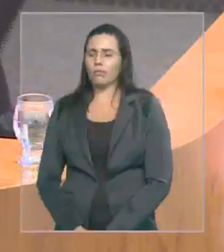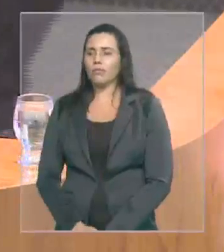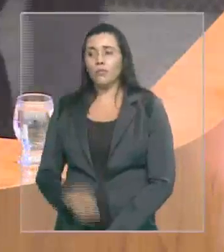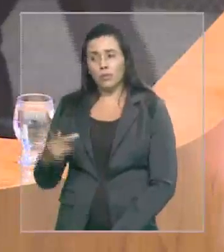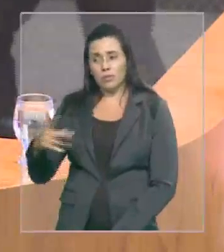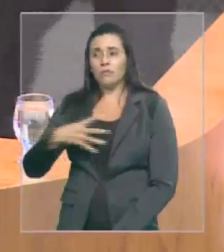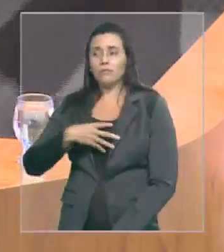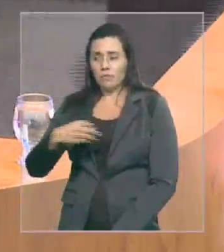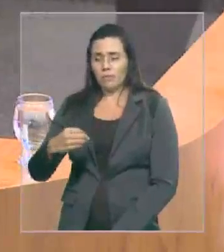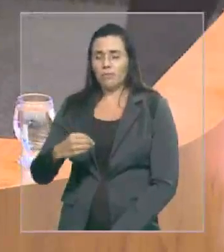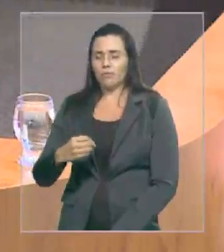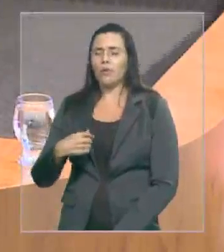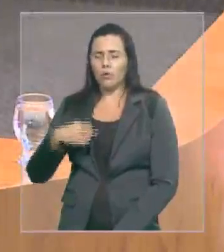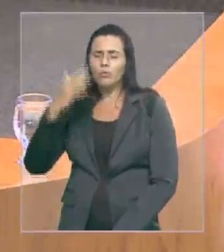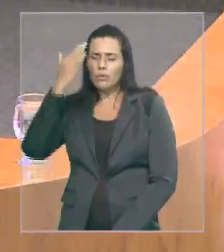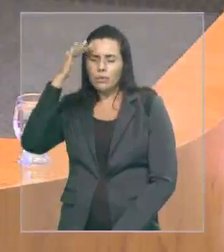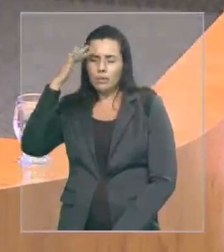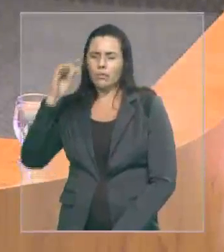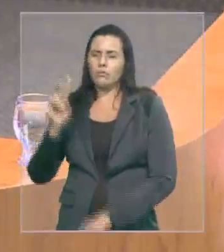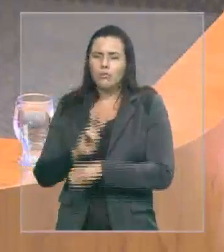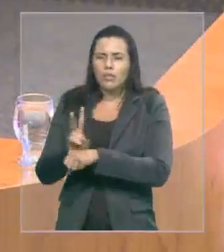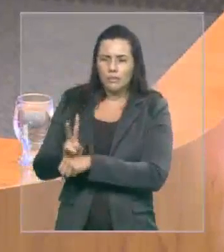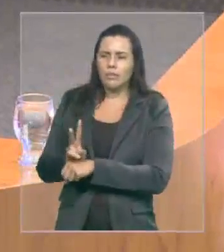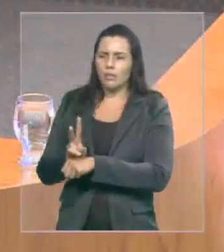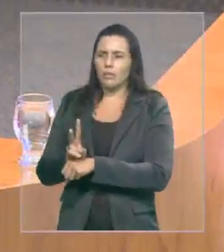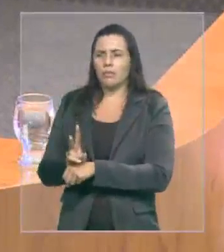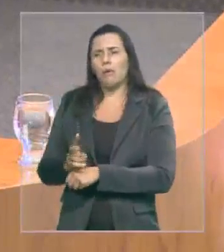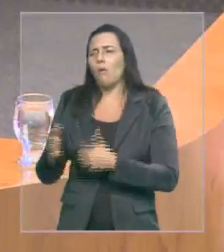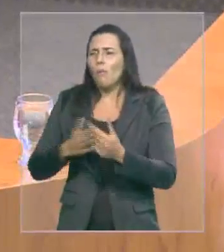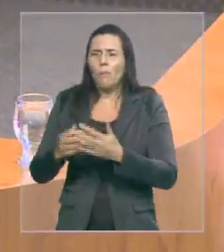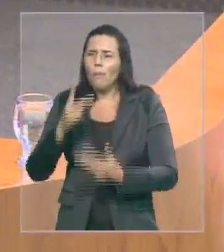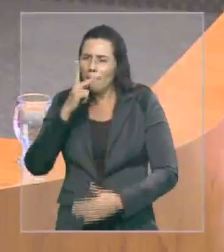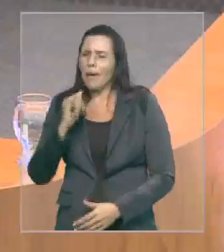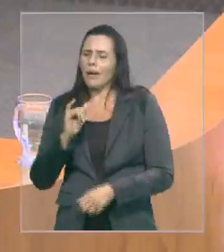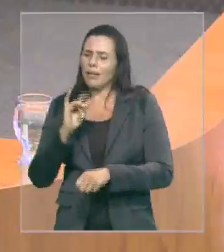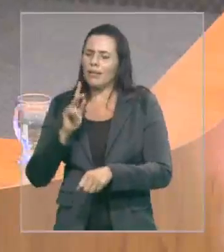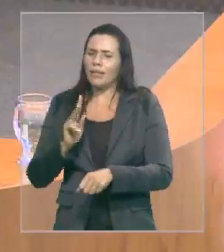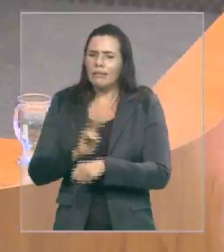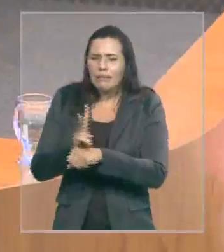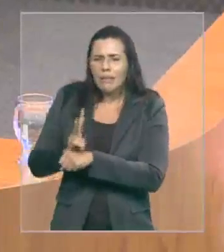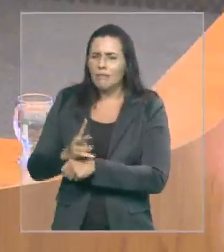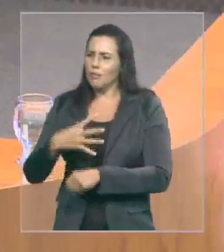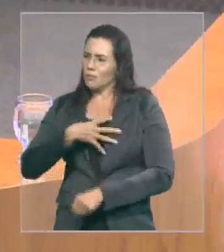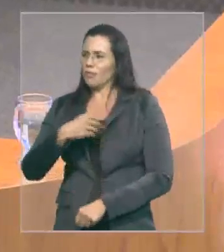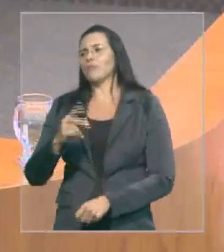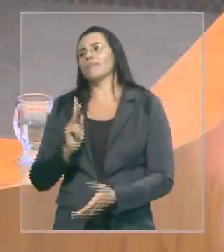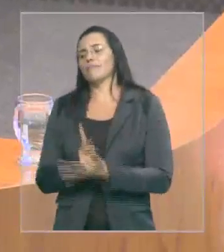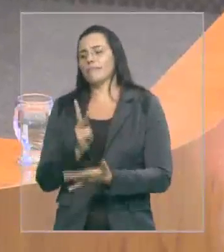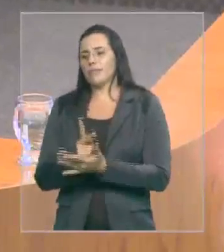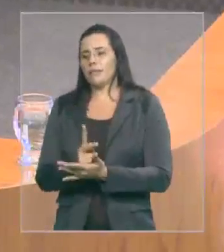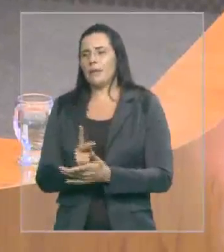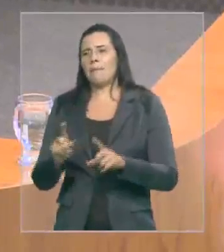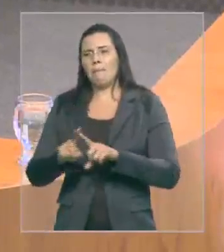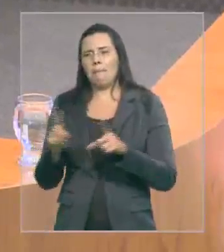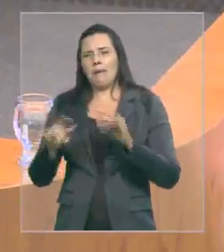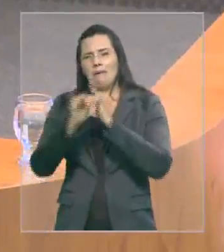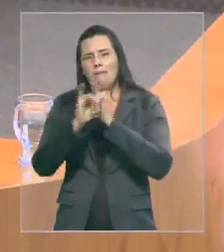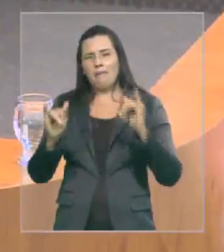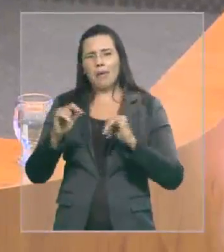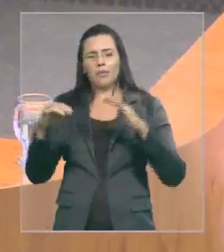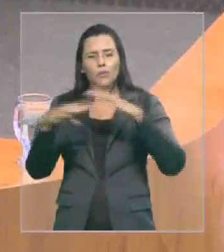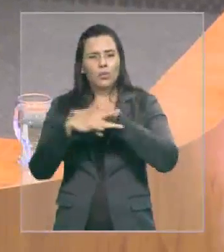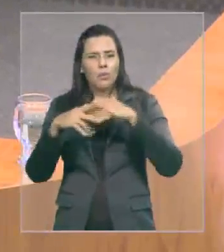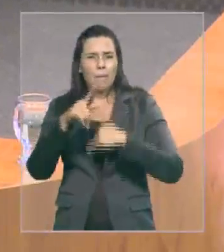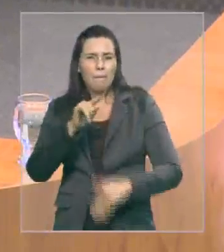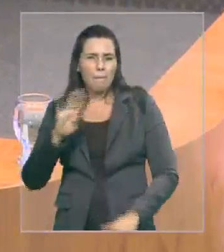eu até entendo e apoio, qualquer um faria isso, mas só dizer que o transporte público vai bem, igual o seu